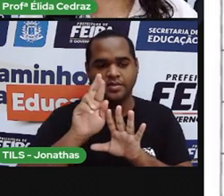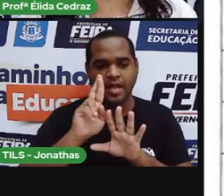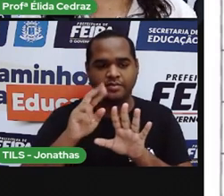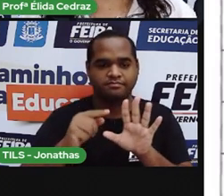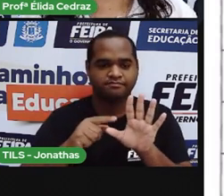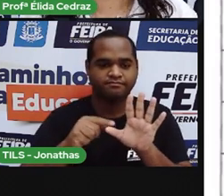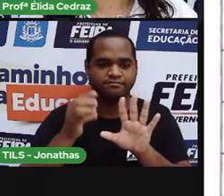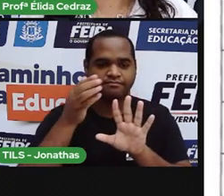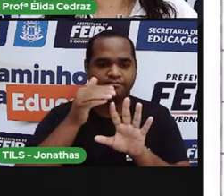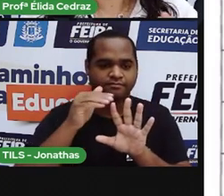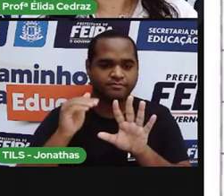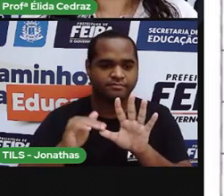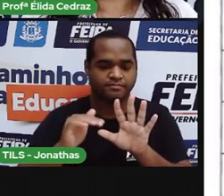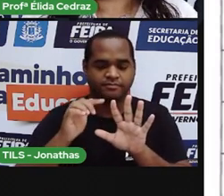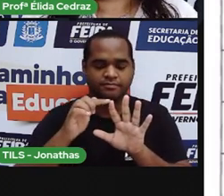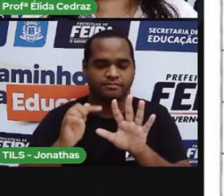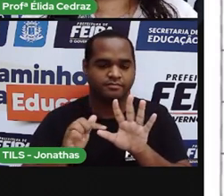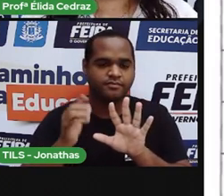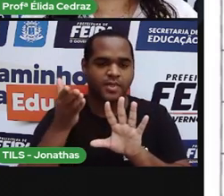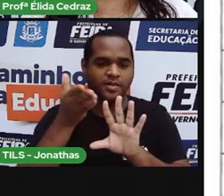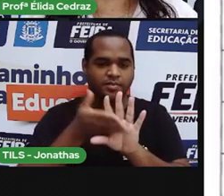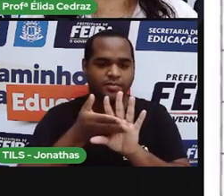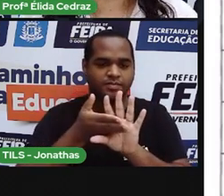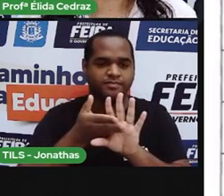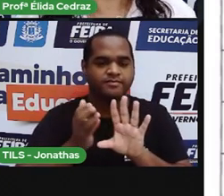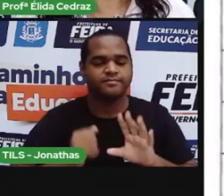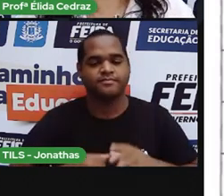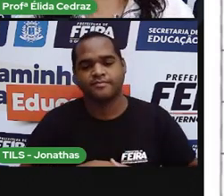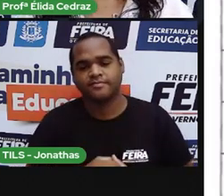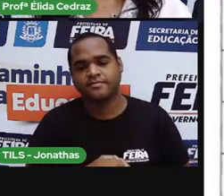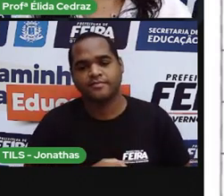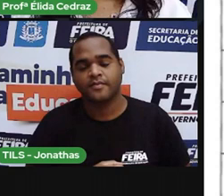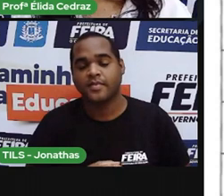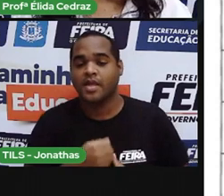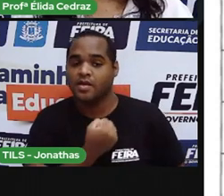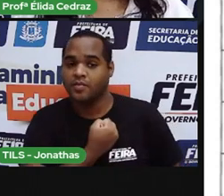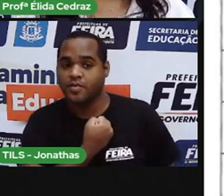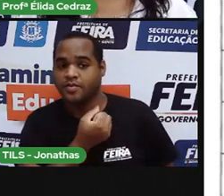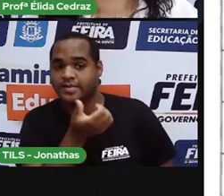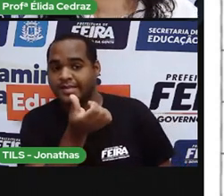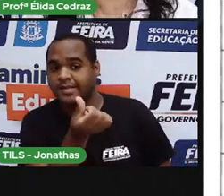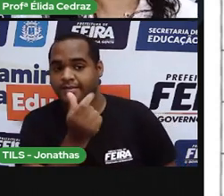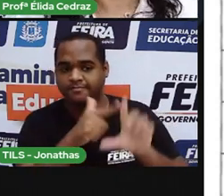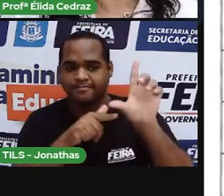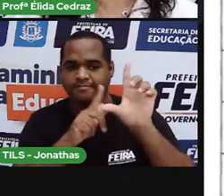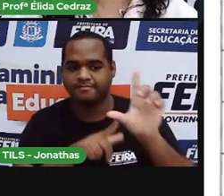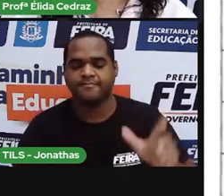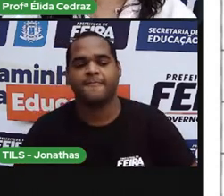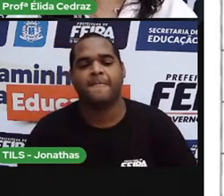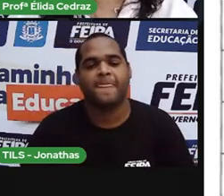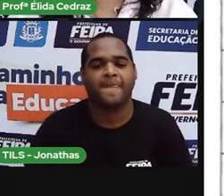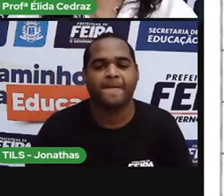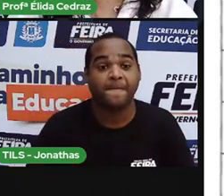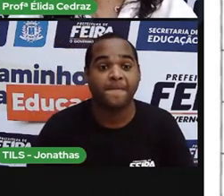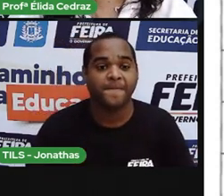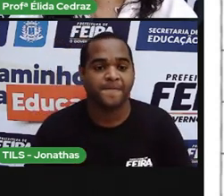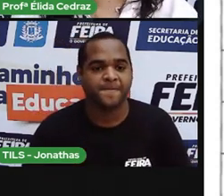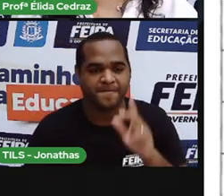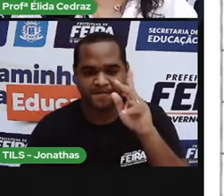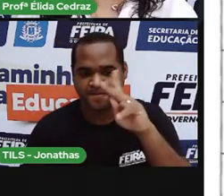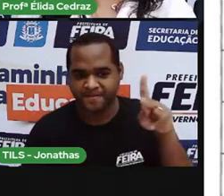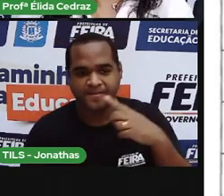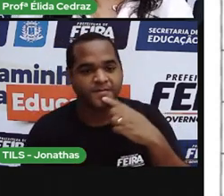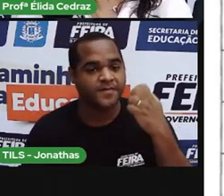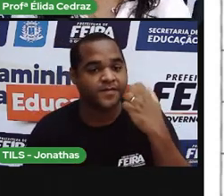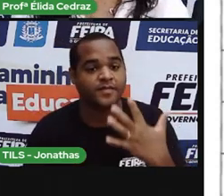Dois pedacinhos, duas sílabas e seis letras. Deixa eu falar aqui outra